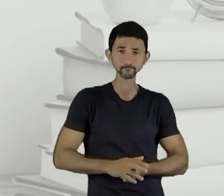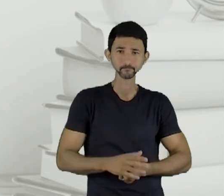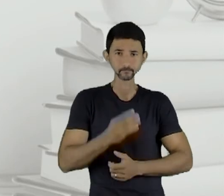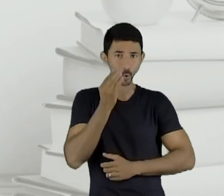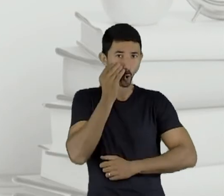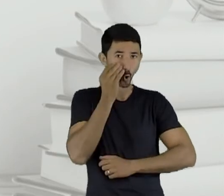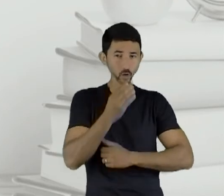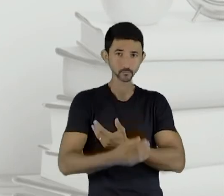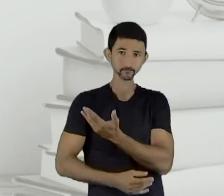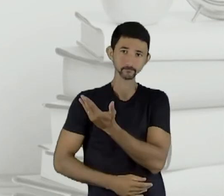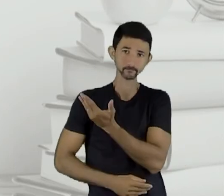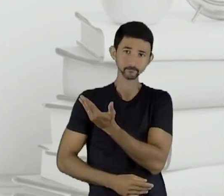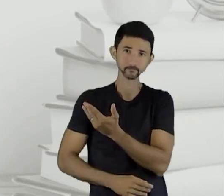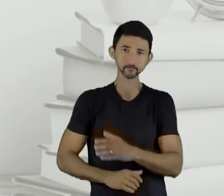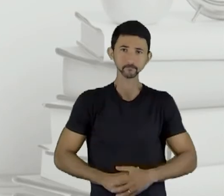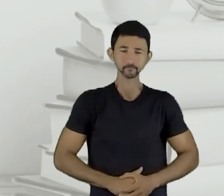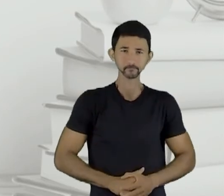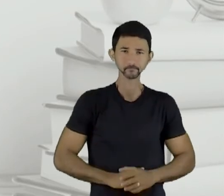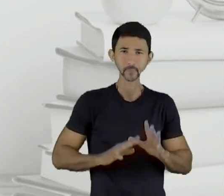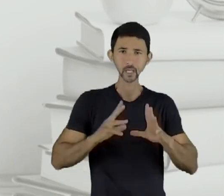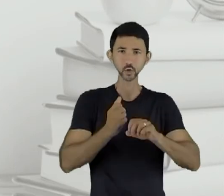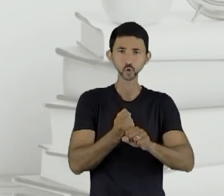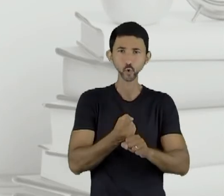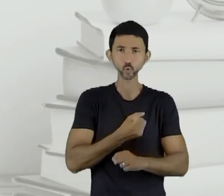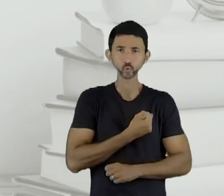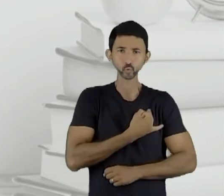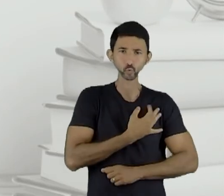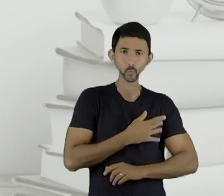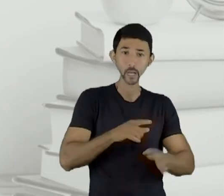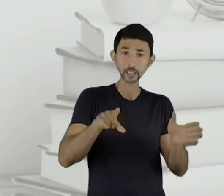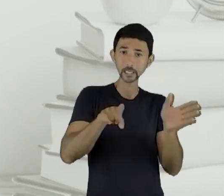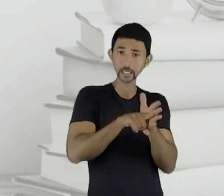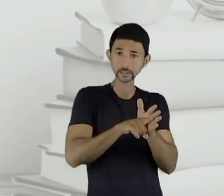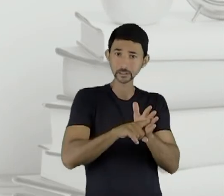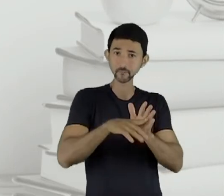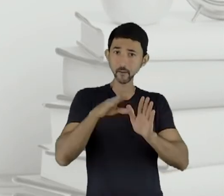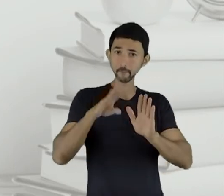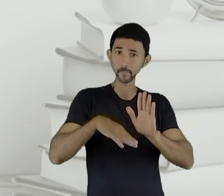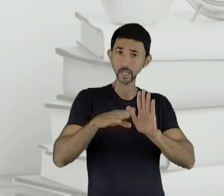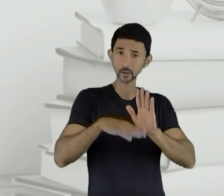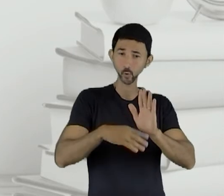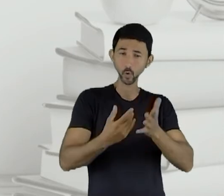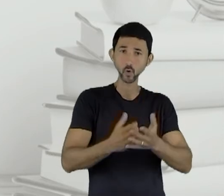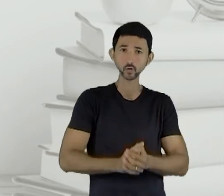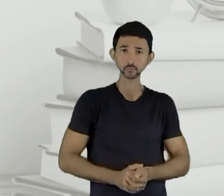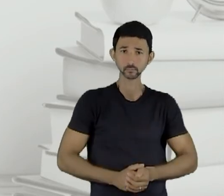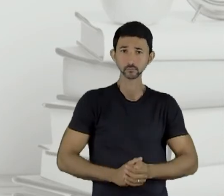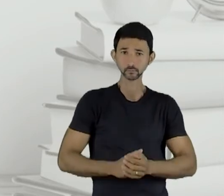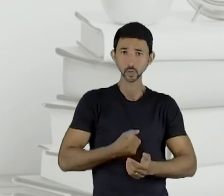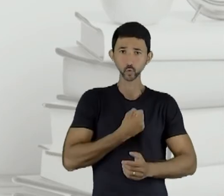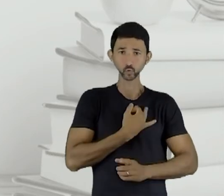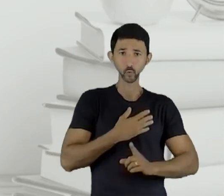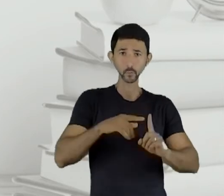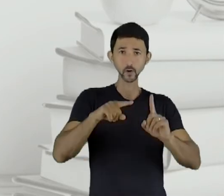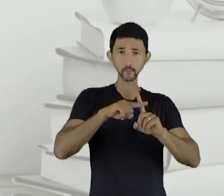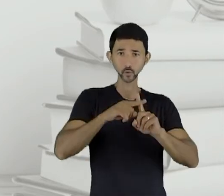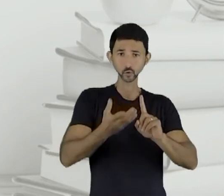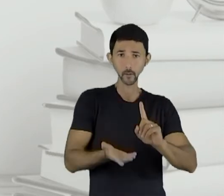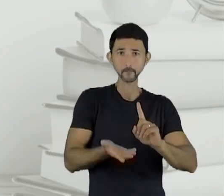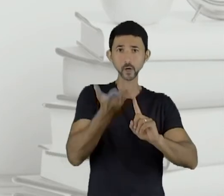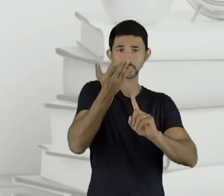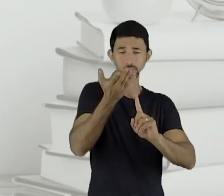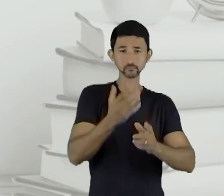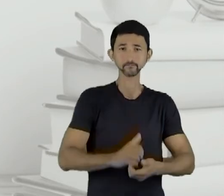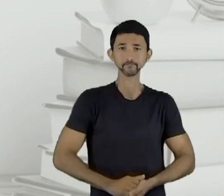Observe. Todo número racional negativo é menor que todo número racional positivo. Isso daí vale